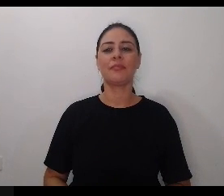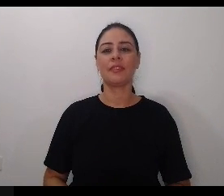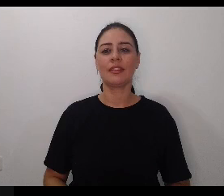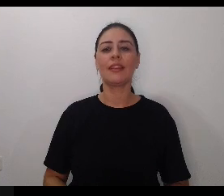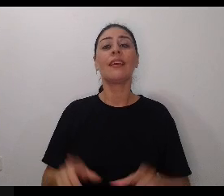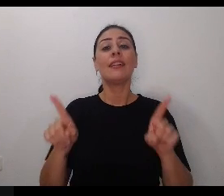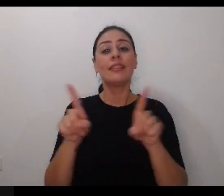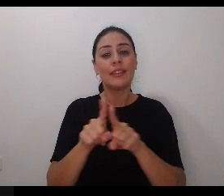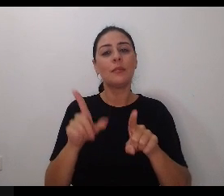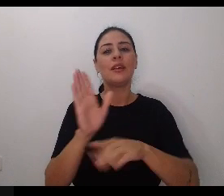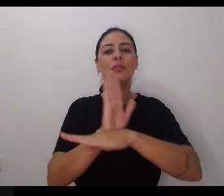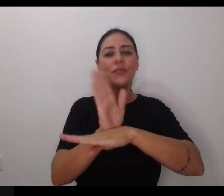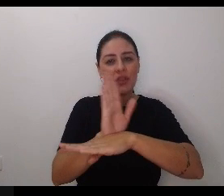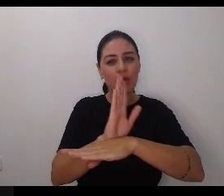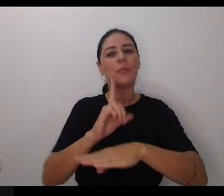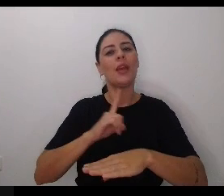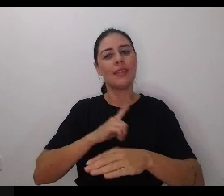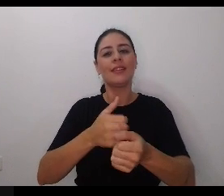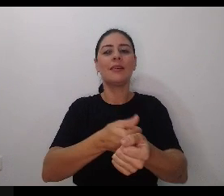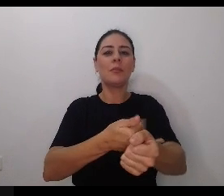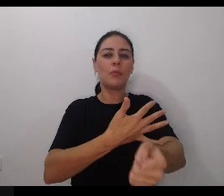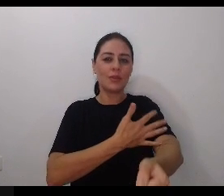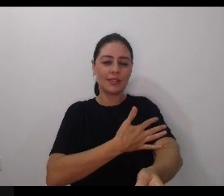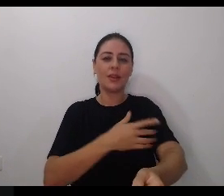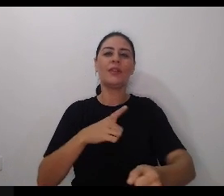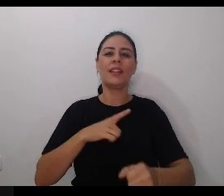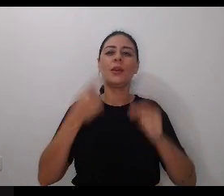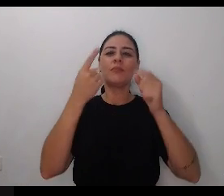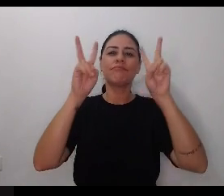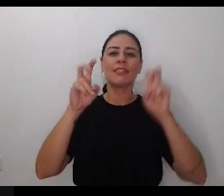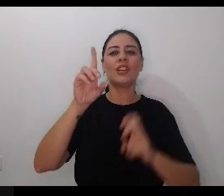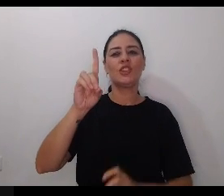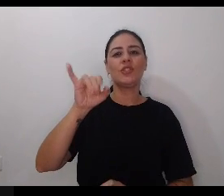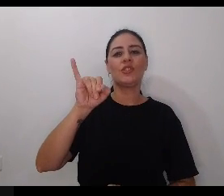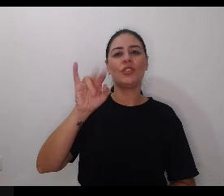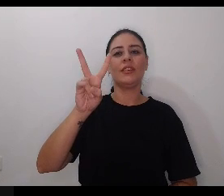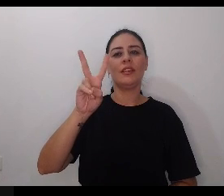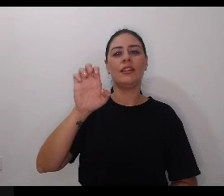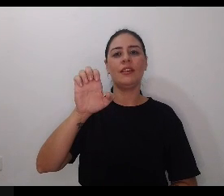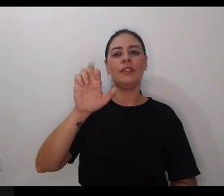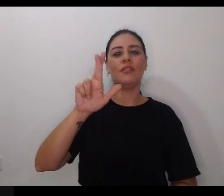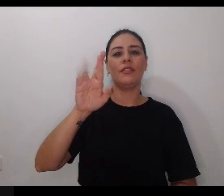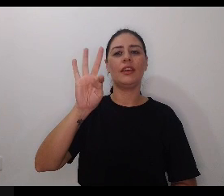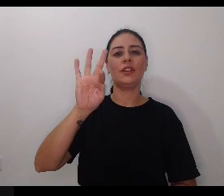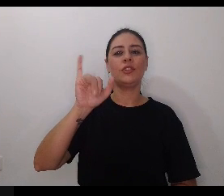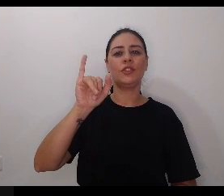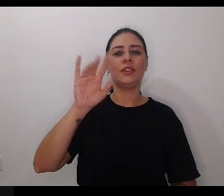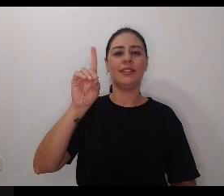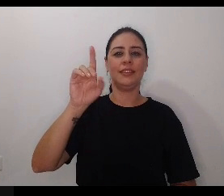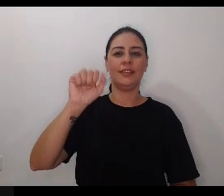sentido. A gente tem filmes também que abordam as emoções, né? Eu acho que o Divertidamente é um filme já